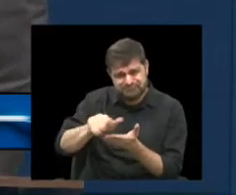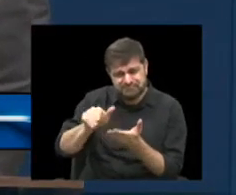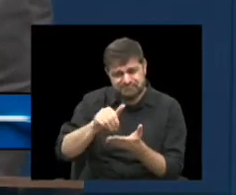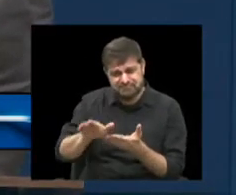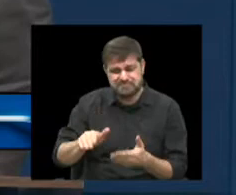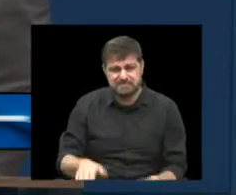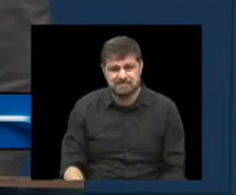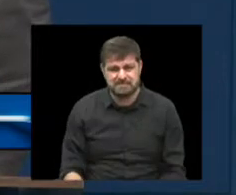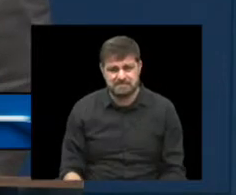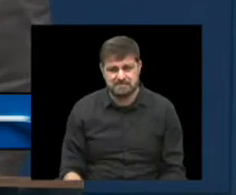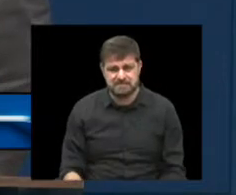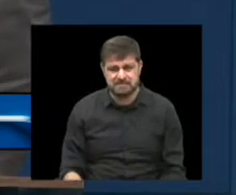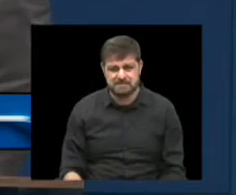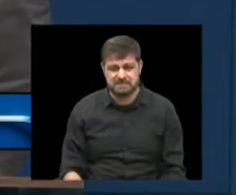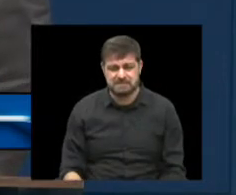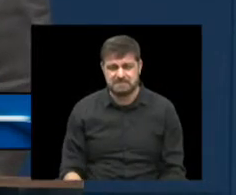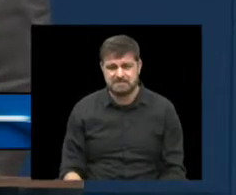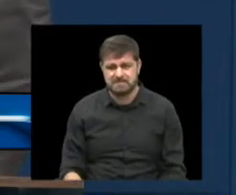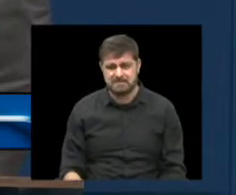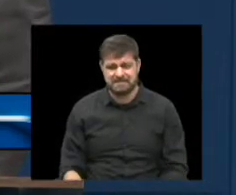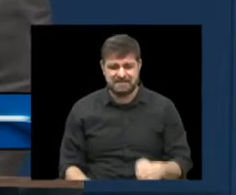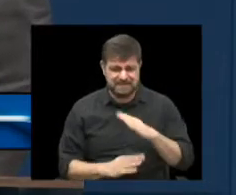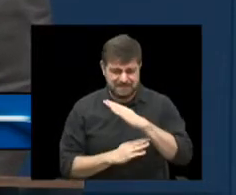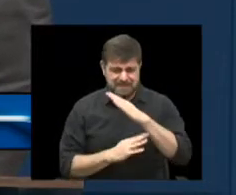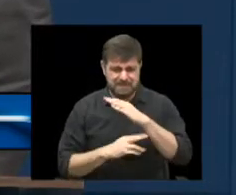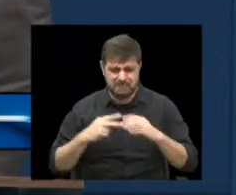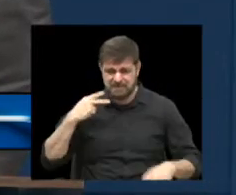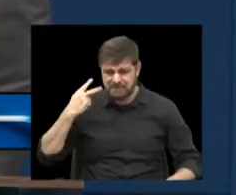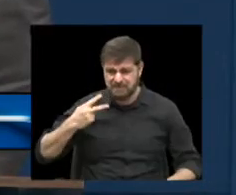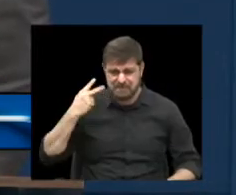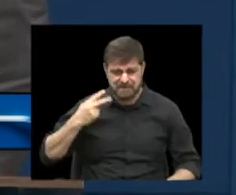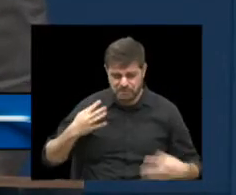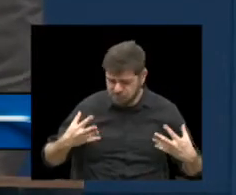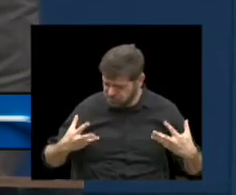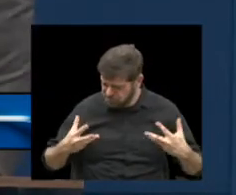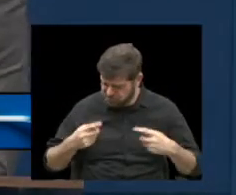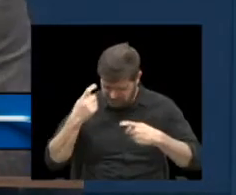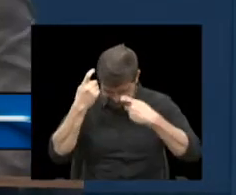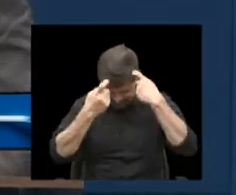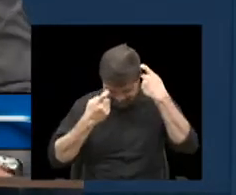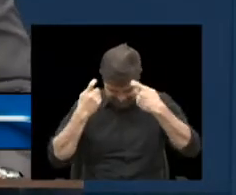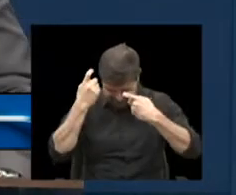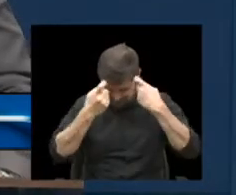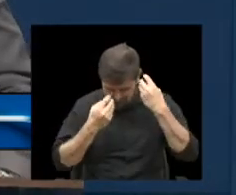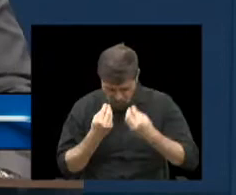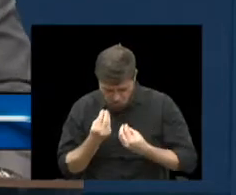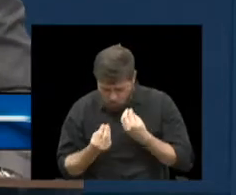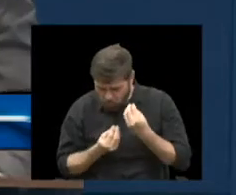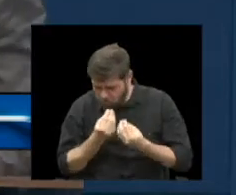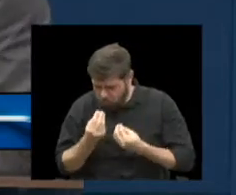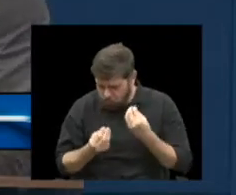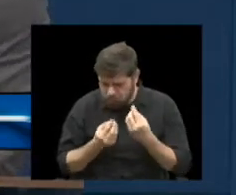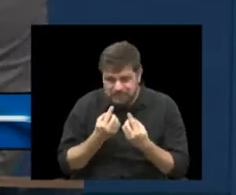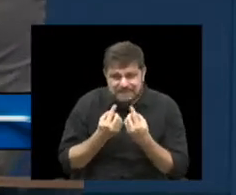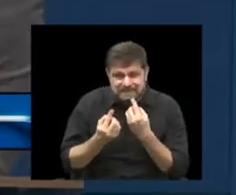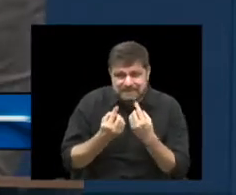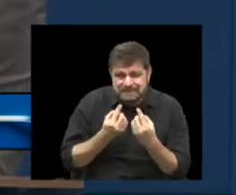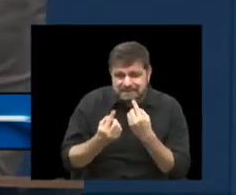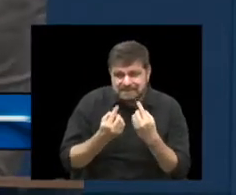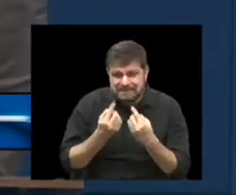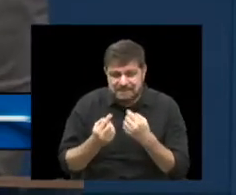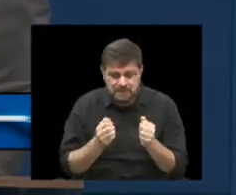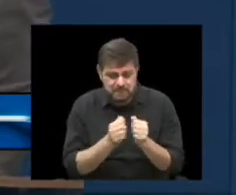que toda a Câmara, todos os vereadores, nós estamos preocupados e estamos buscando uma solução de diálogo